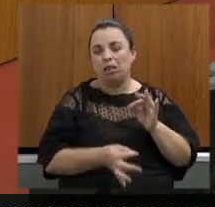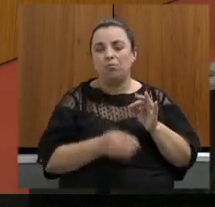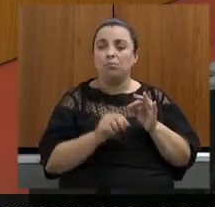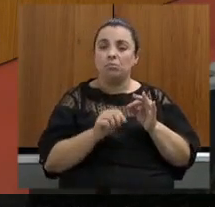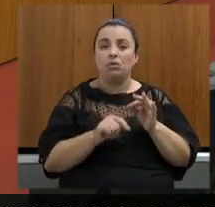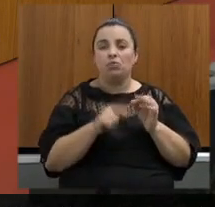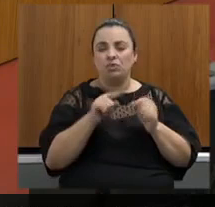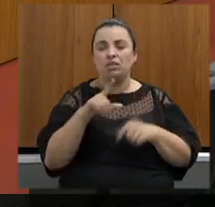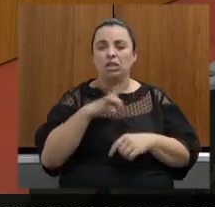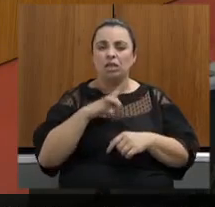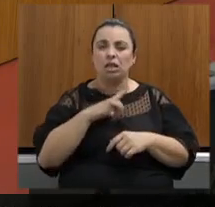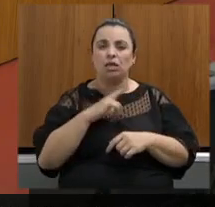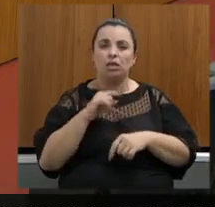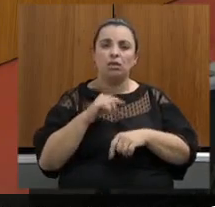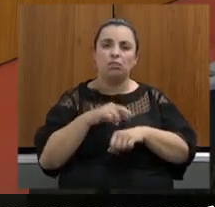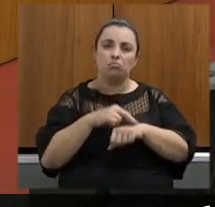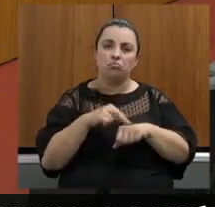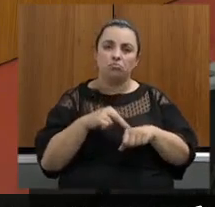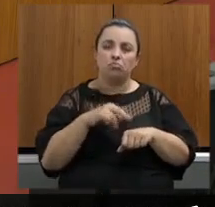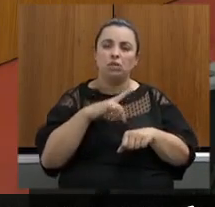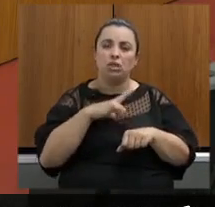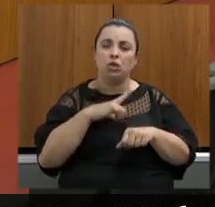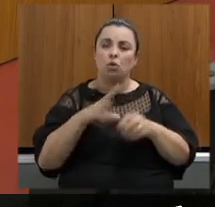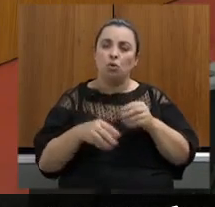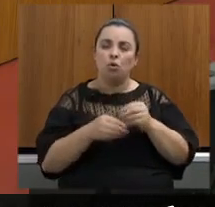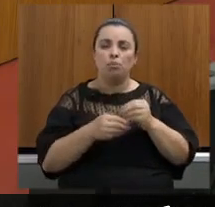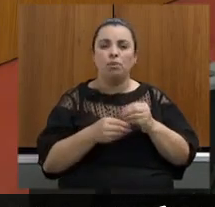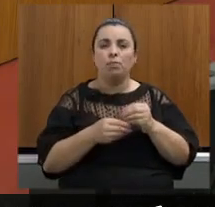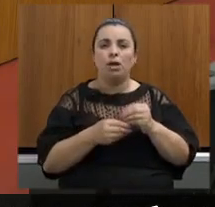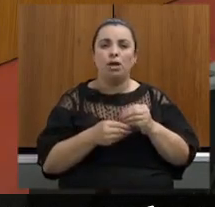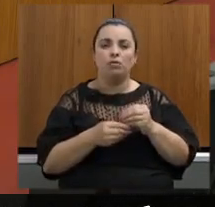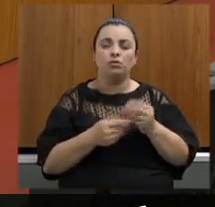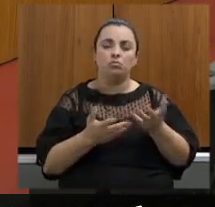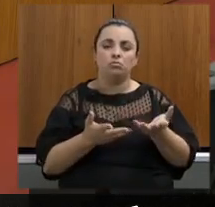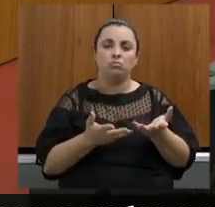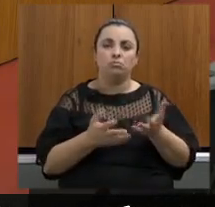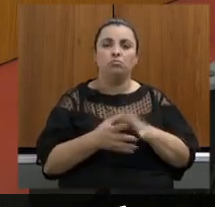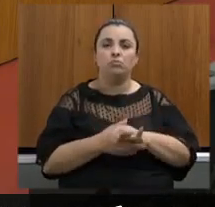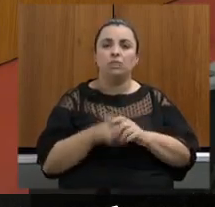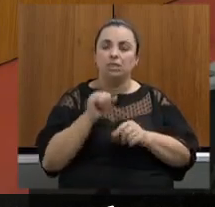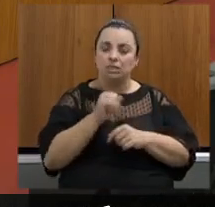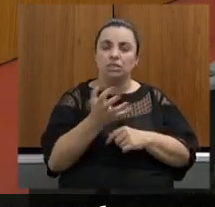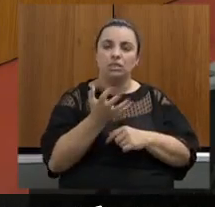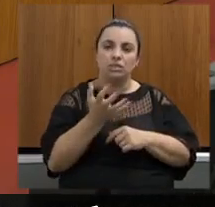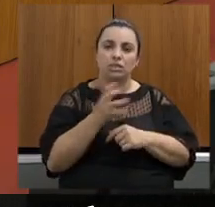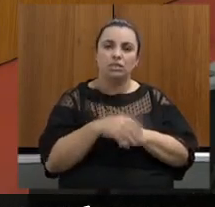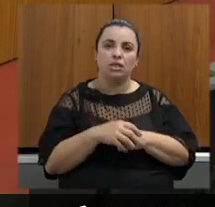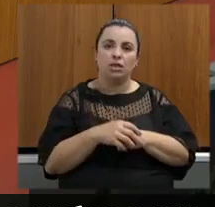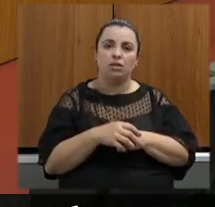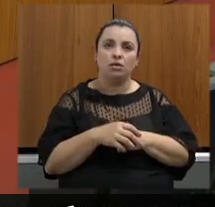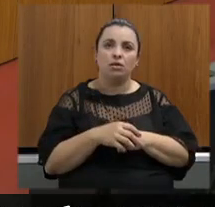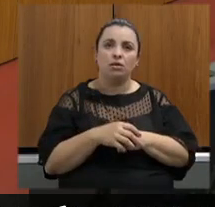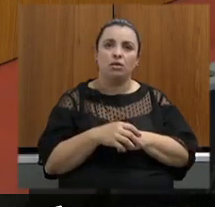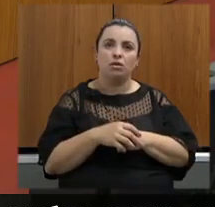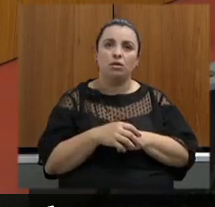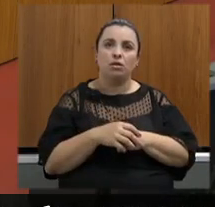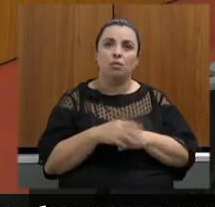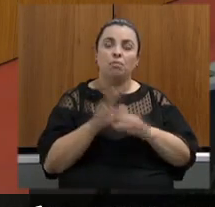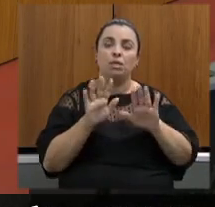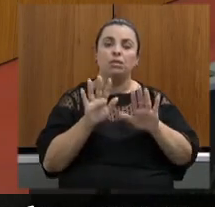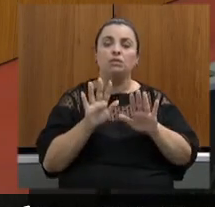tem direito não entendi complemento se achar necessário Deputado Ok eu não deputados